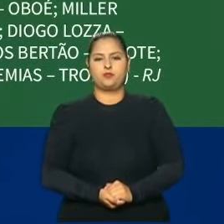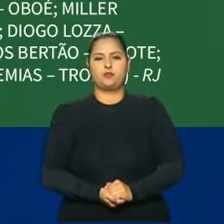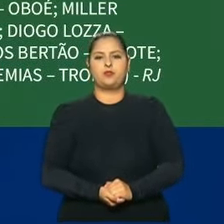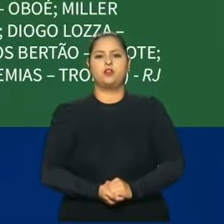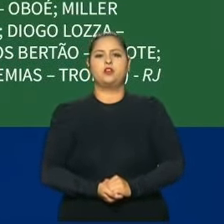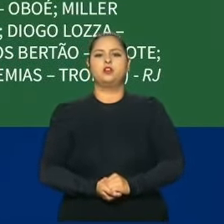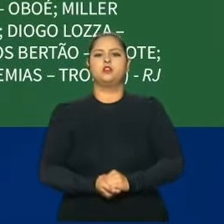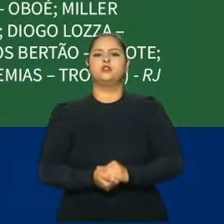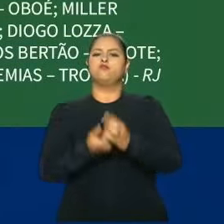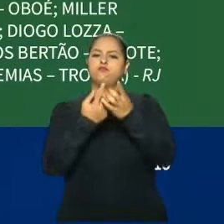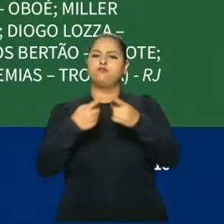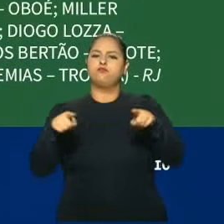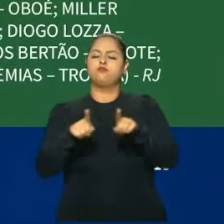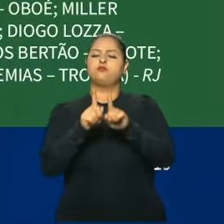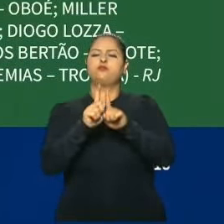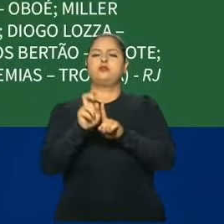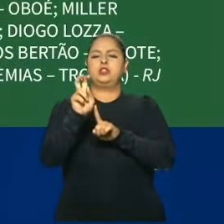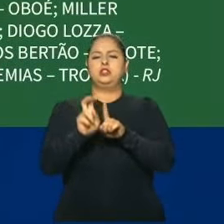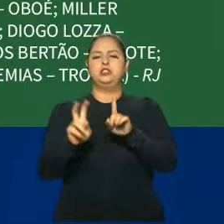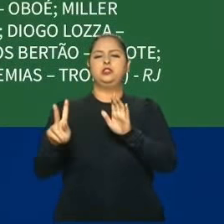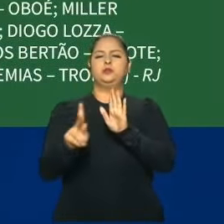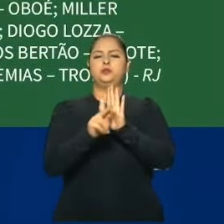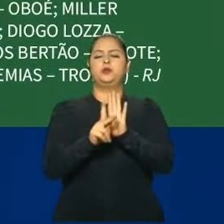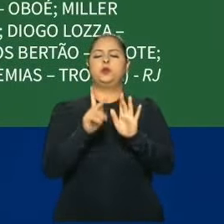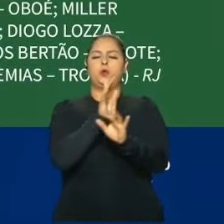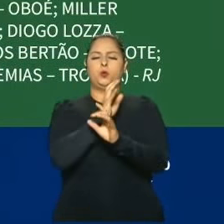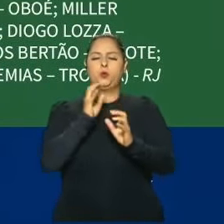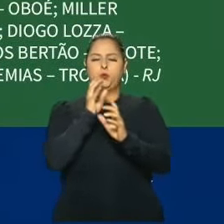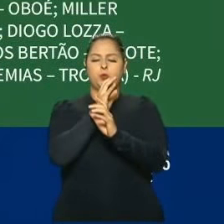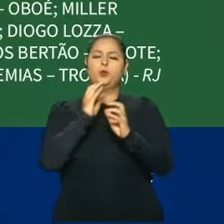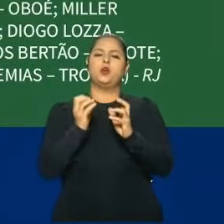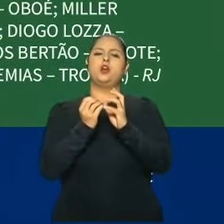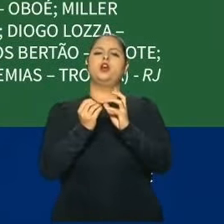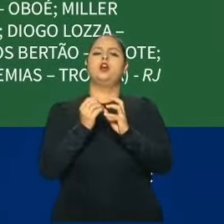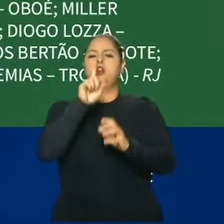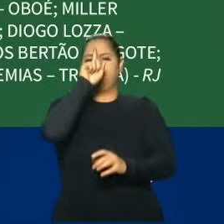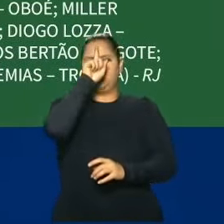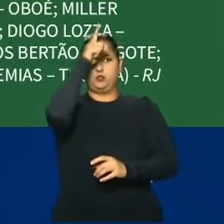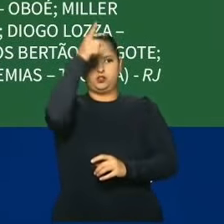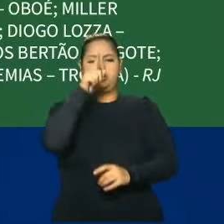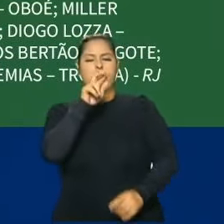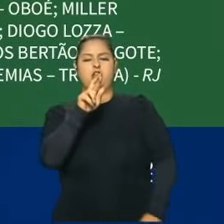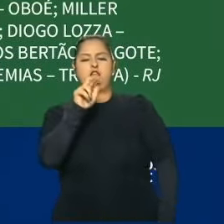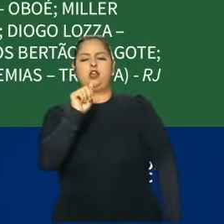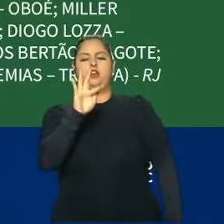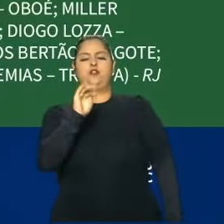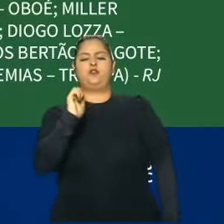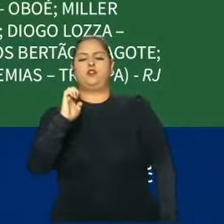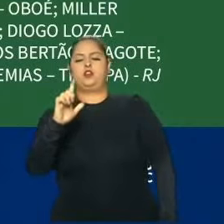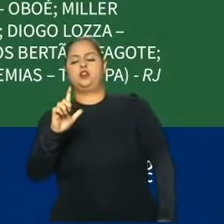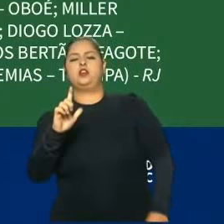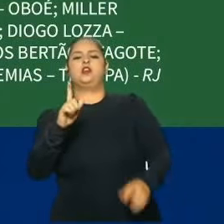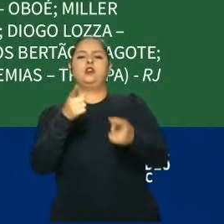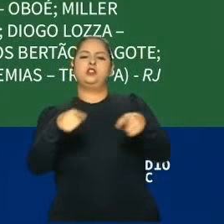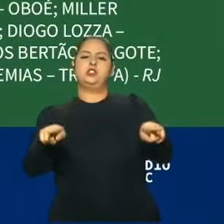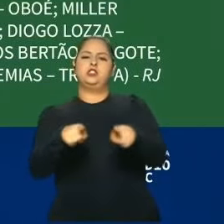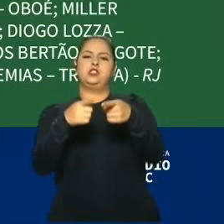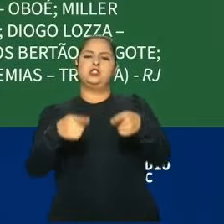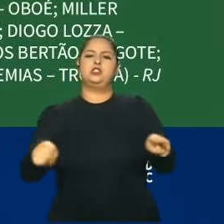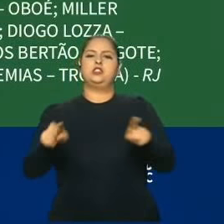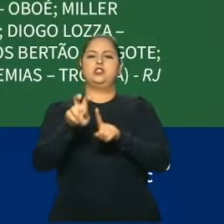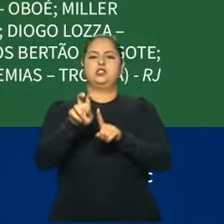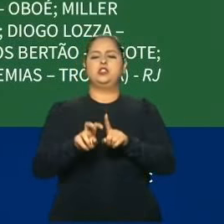Fantasia para quinteto de sopros, autoria Rafael Bezerra de Souza. Interpretação Quinteto Experimental